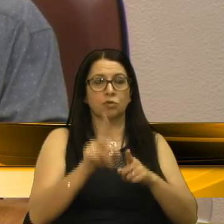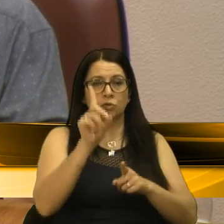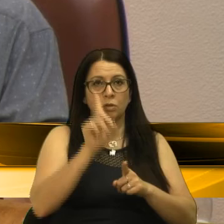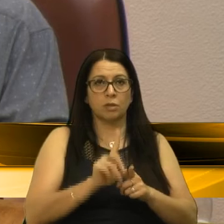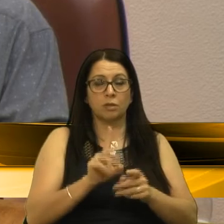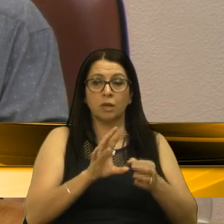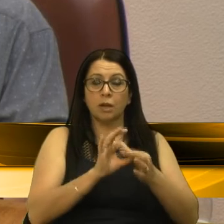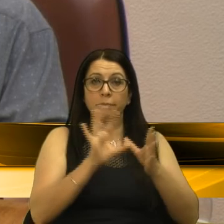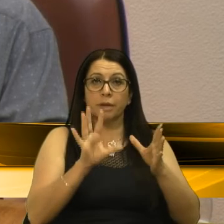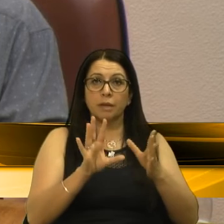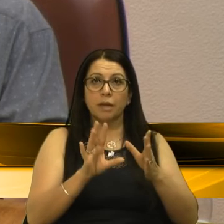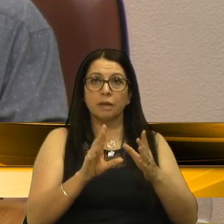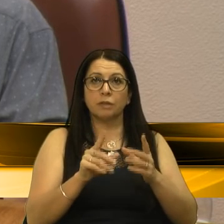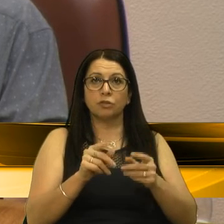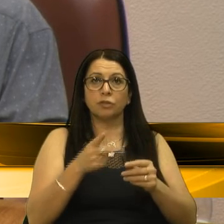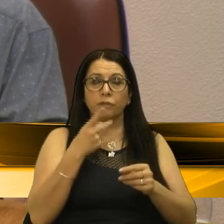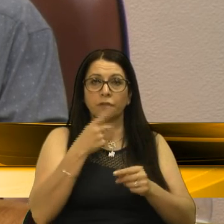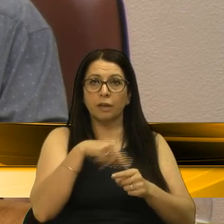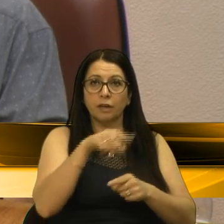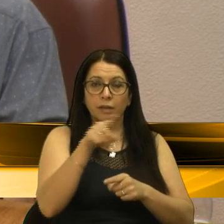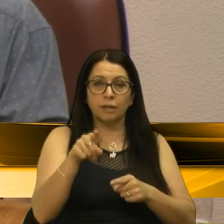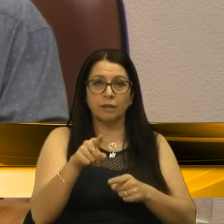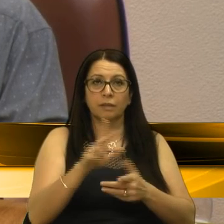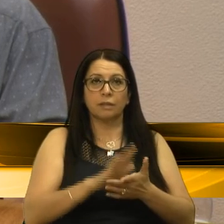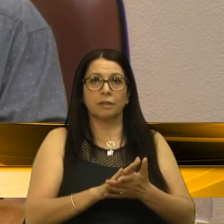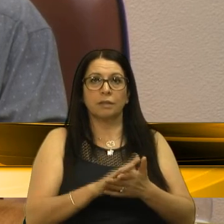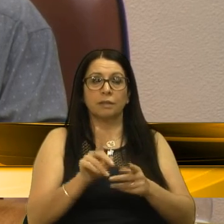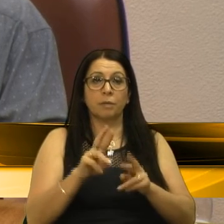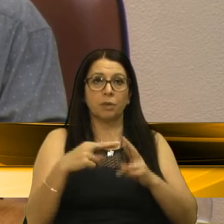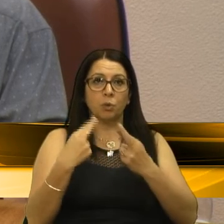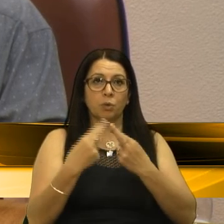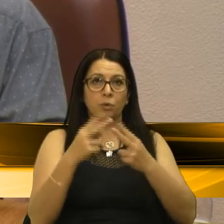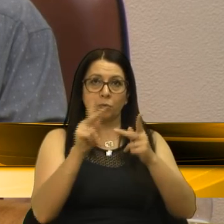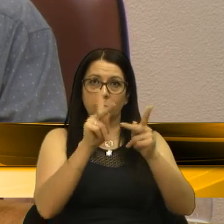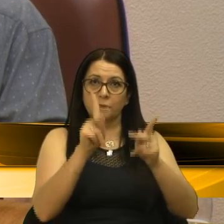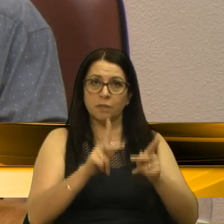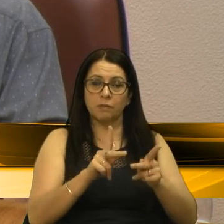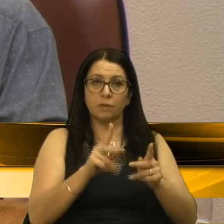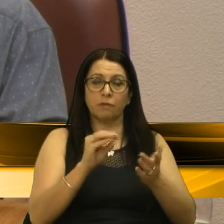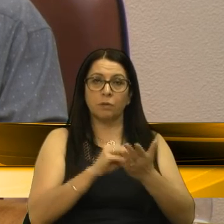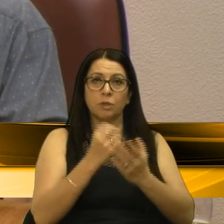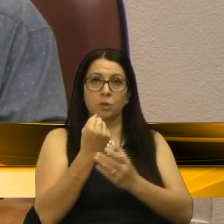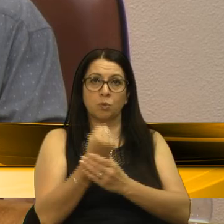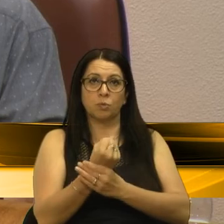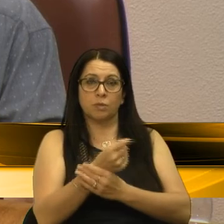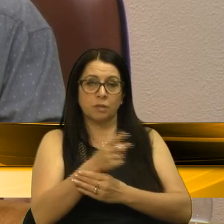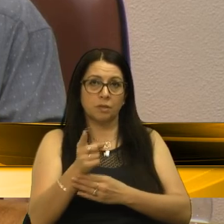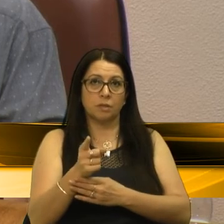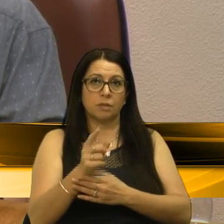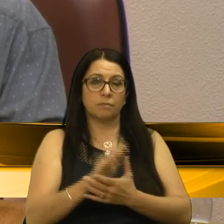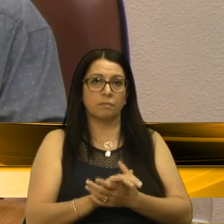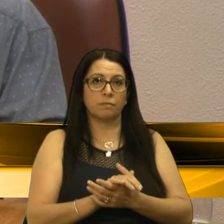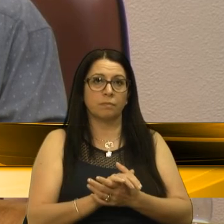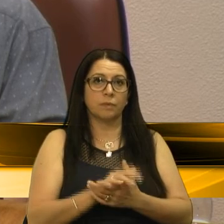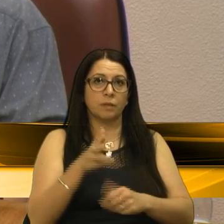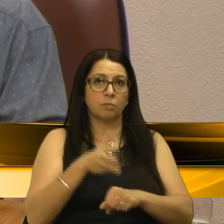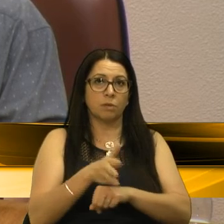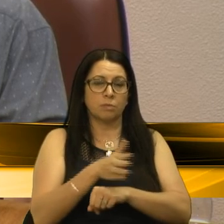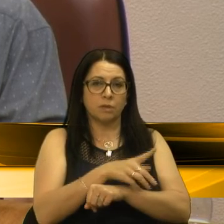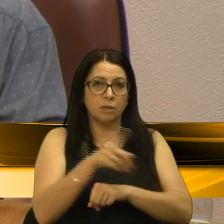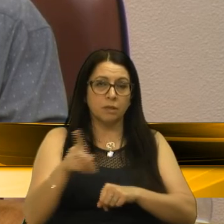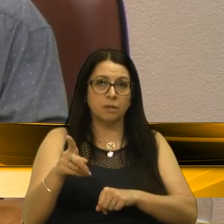direitos à liberdade de expressão, de manifestação e de reunião pacífica e em segurança dos participantes